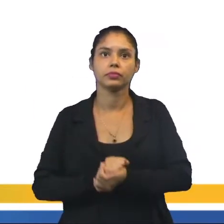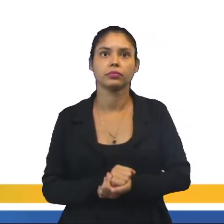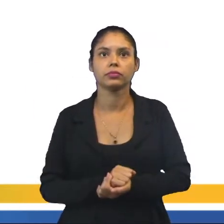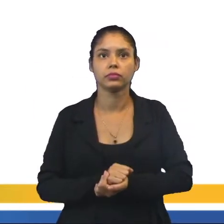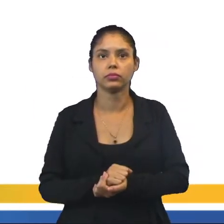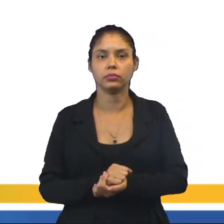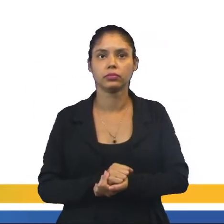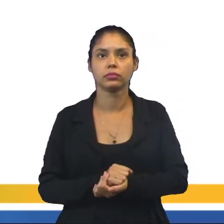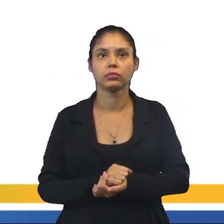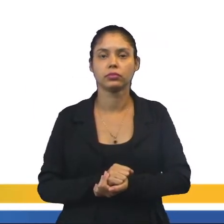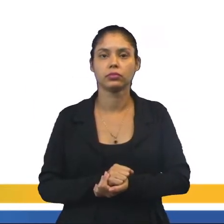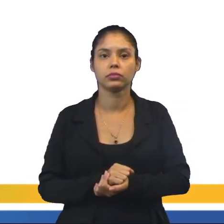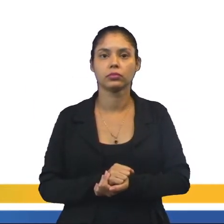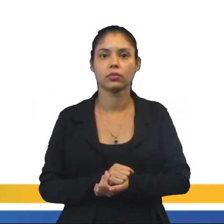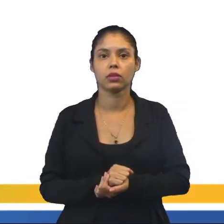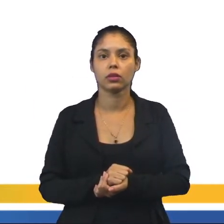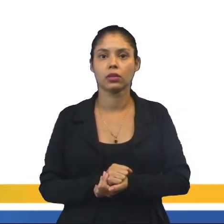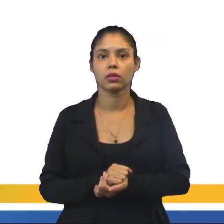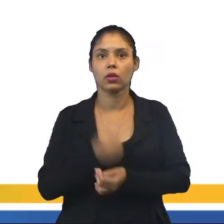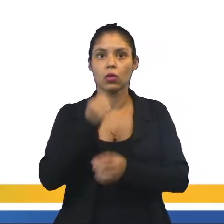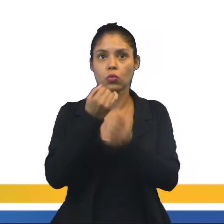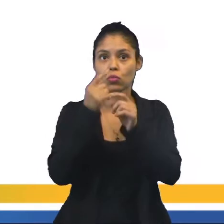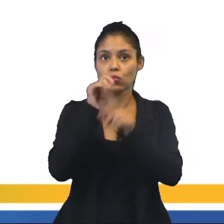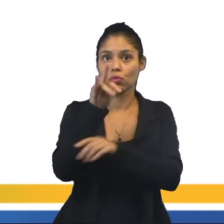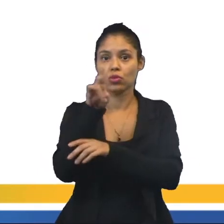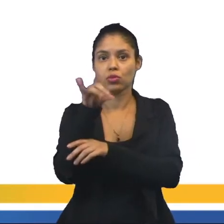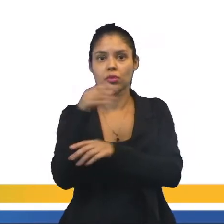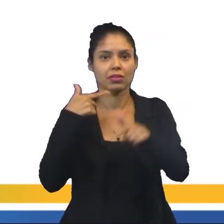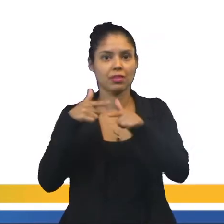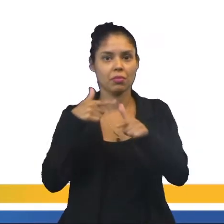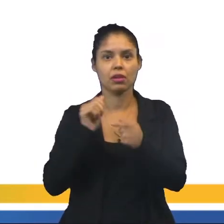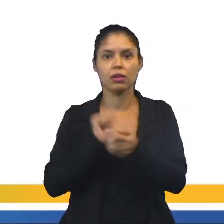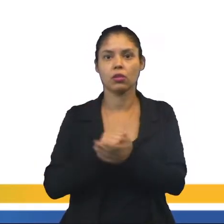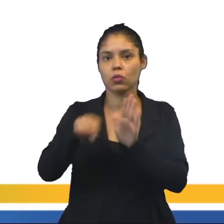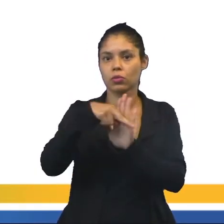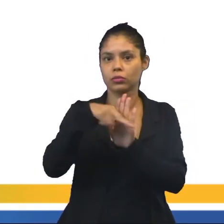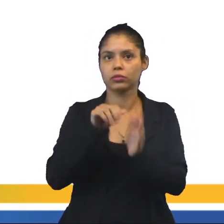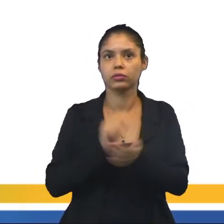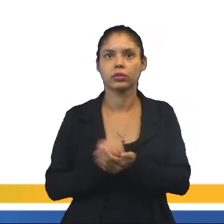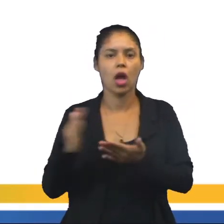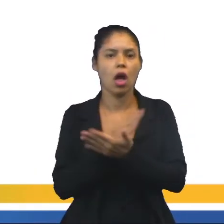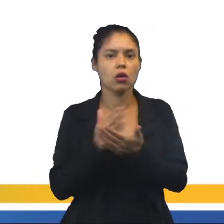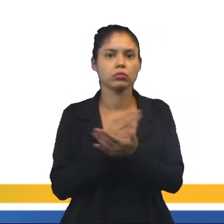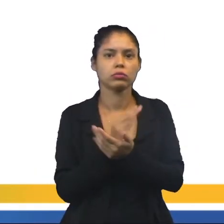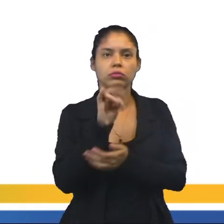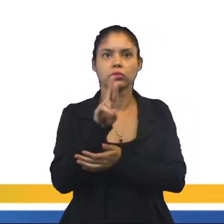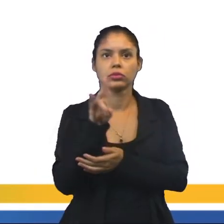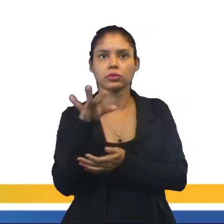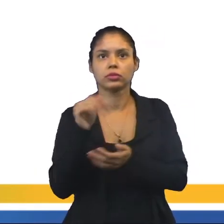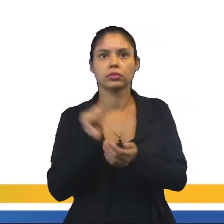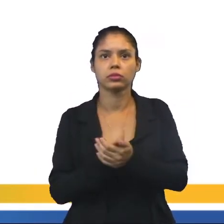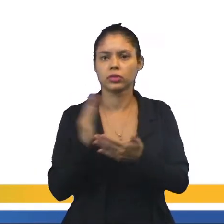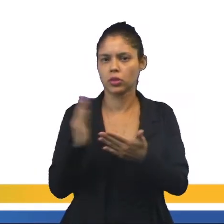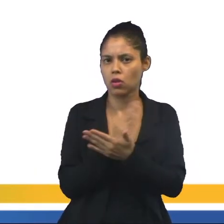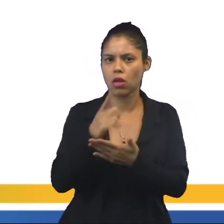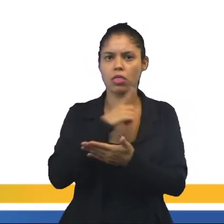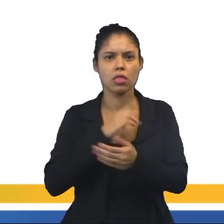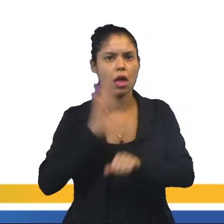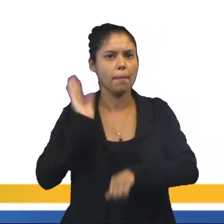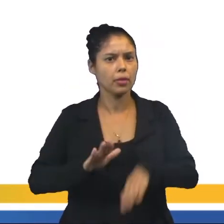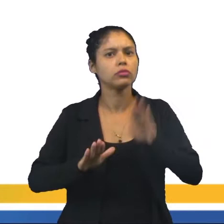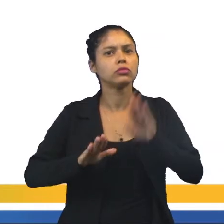no Você joga o instrumento de percussão você vai trabalhar com as notas né alguns instrumentos as notas outros os